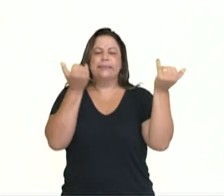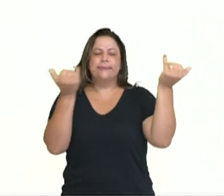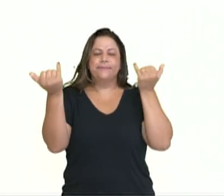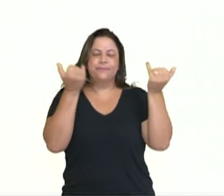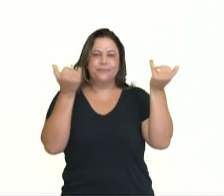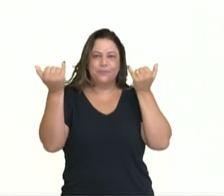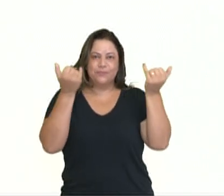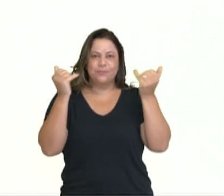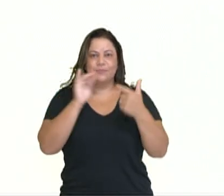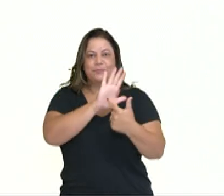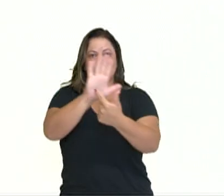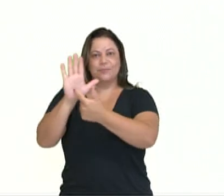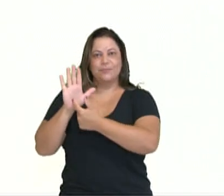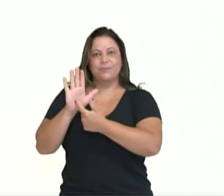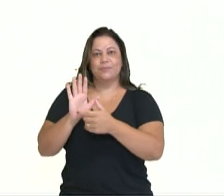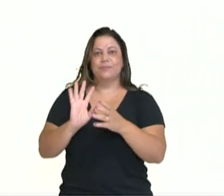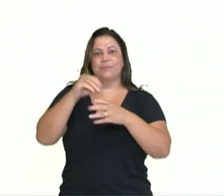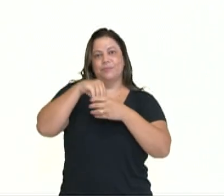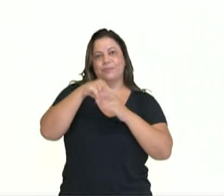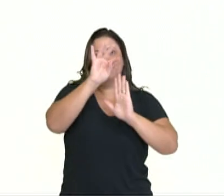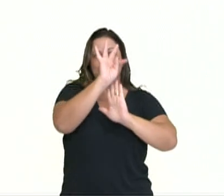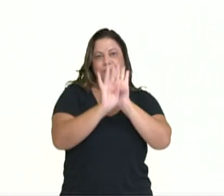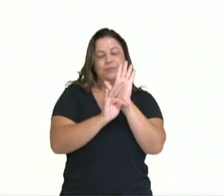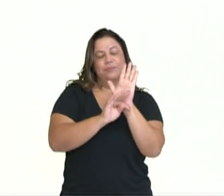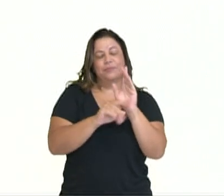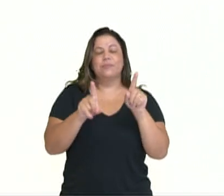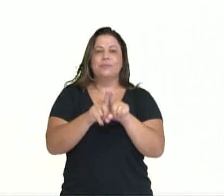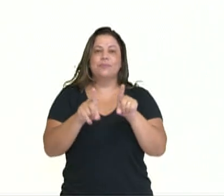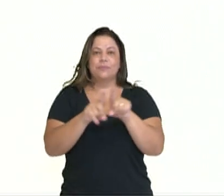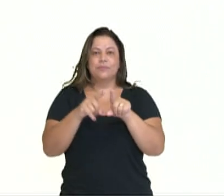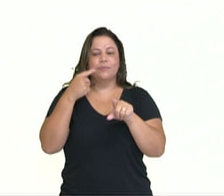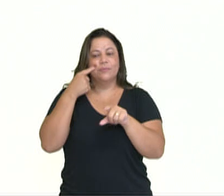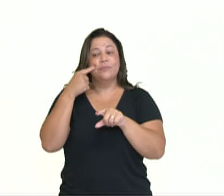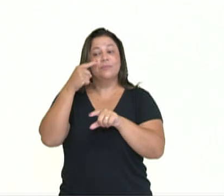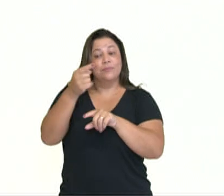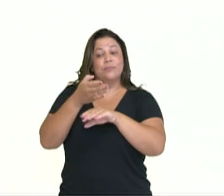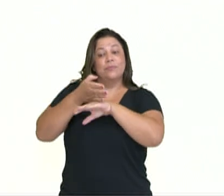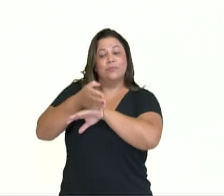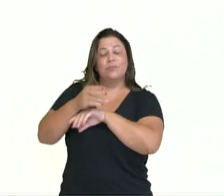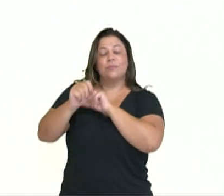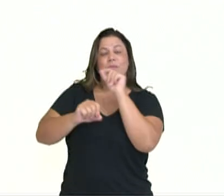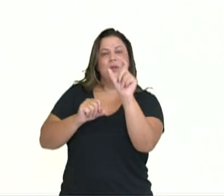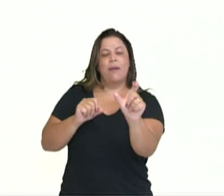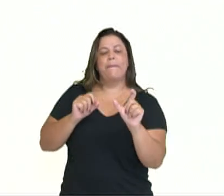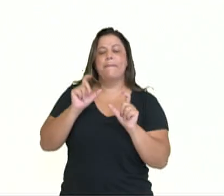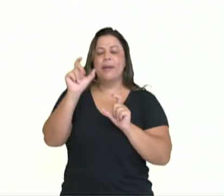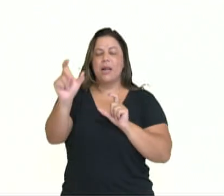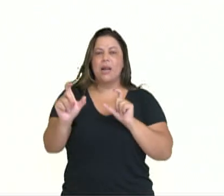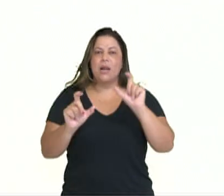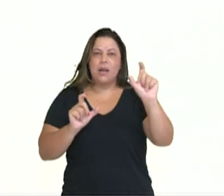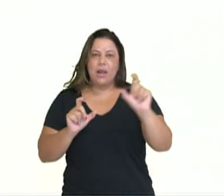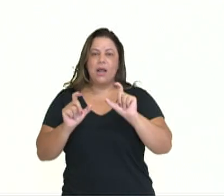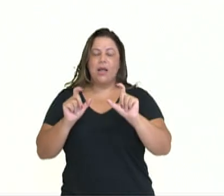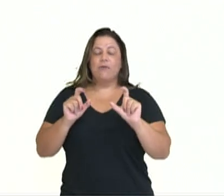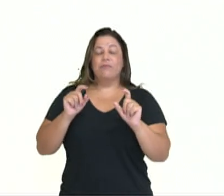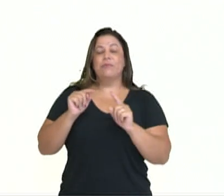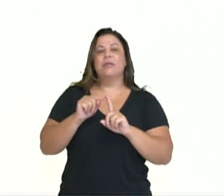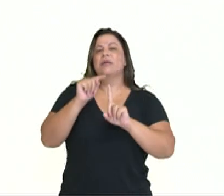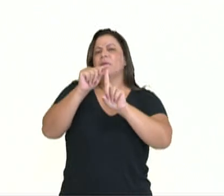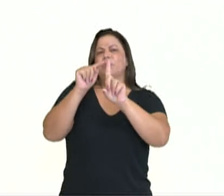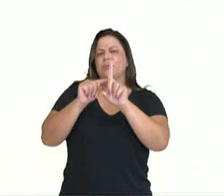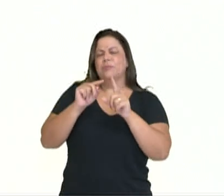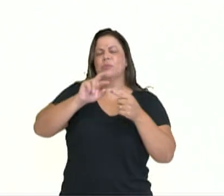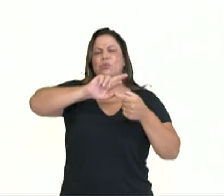que estão no texto. Também vamos inferir o sentido de uma palavra ou expressão e identificar os elementos